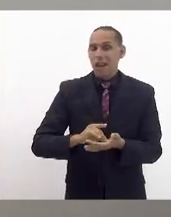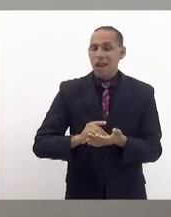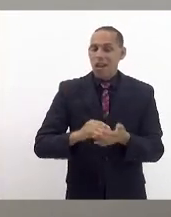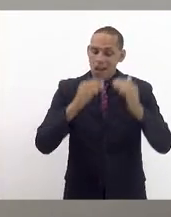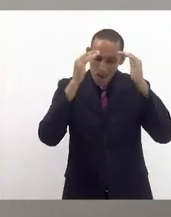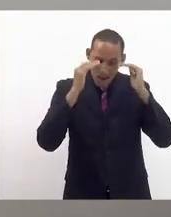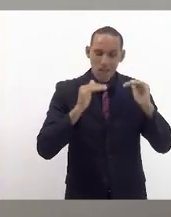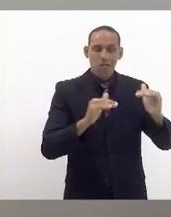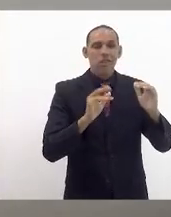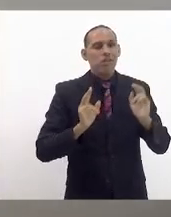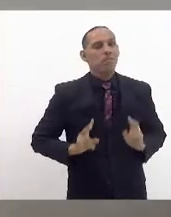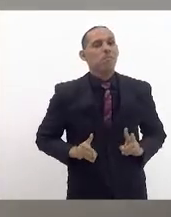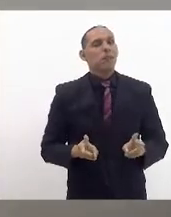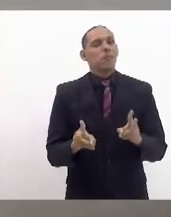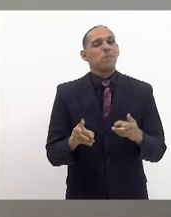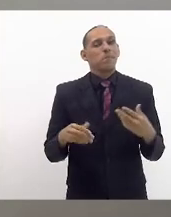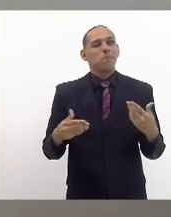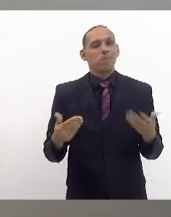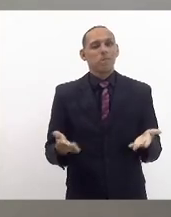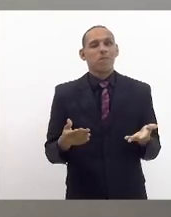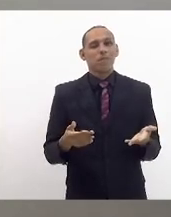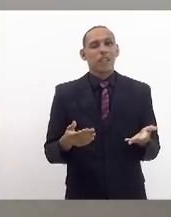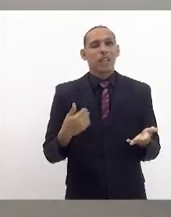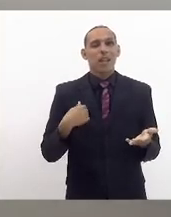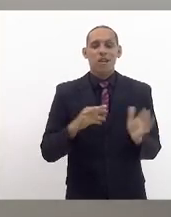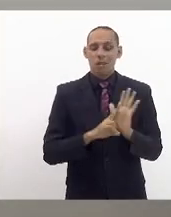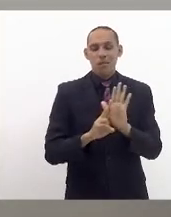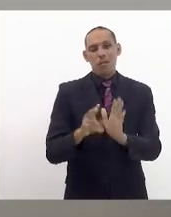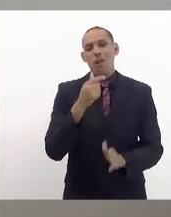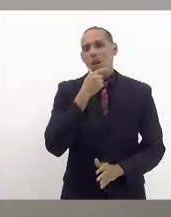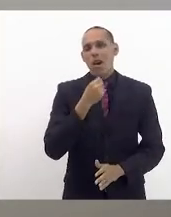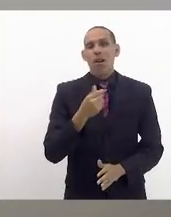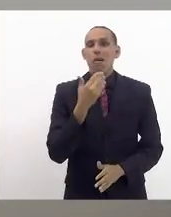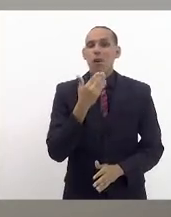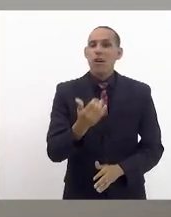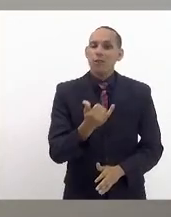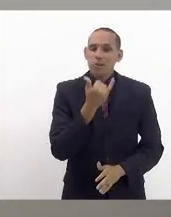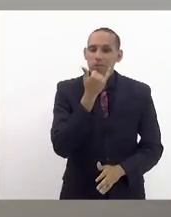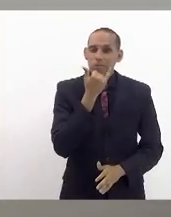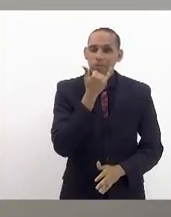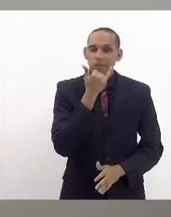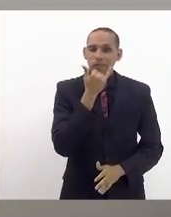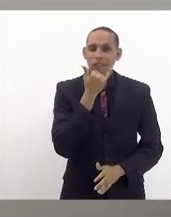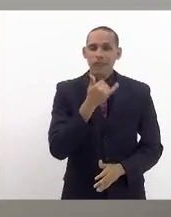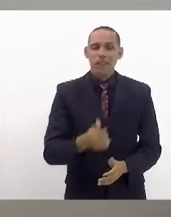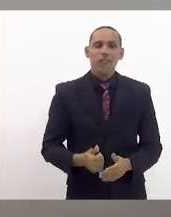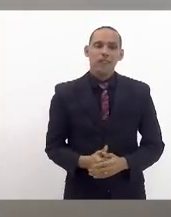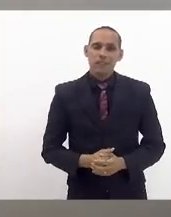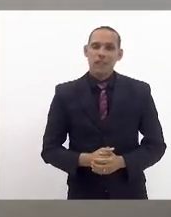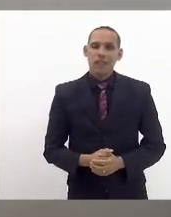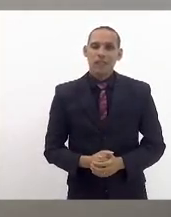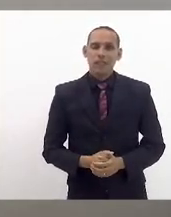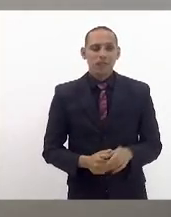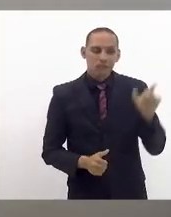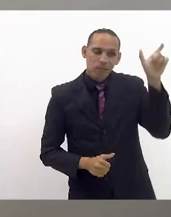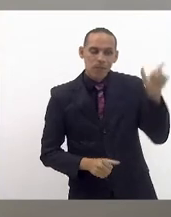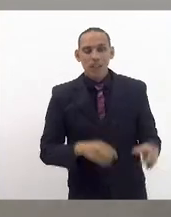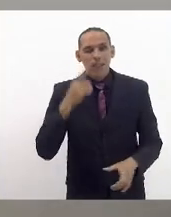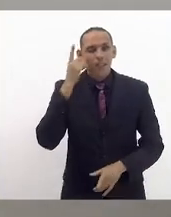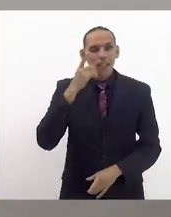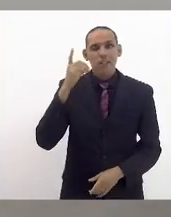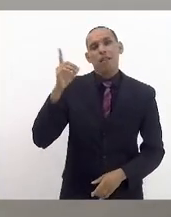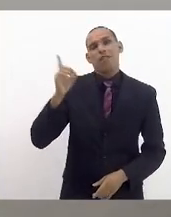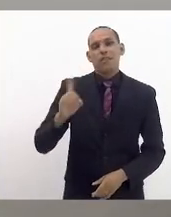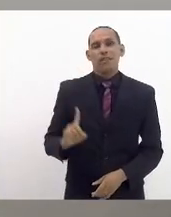Então, em nome dos homens, eu quero pedir desculpa à deputada Dani Monteiro por essa